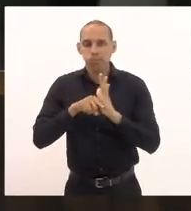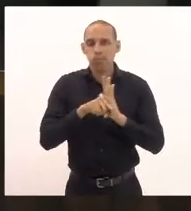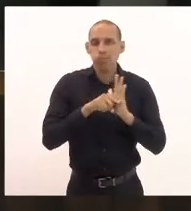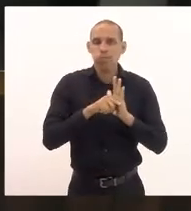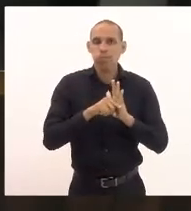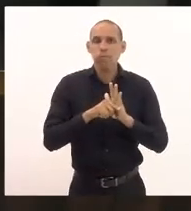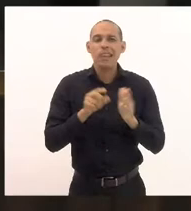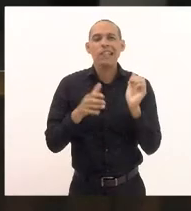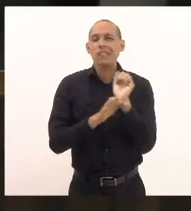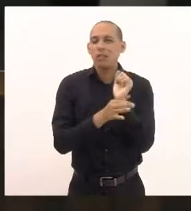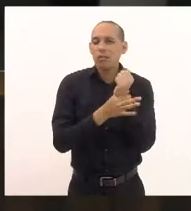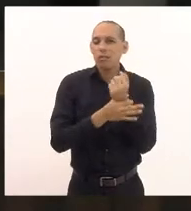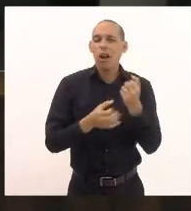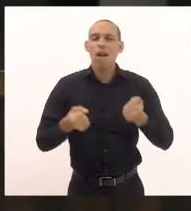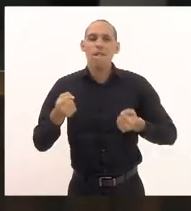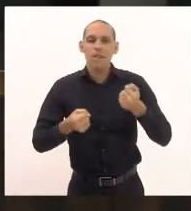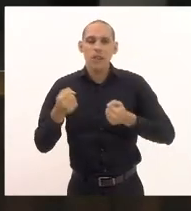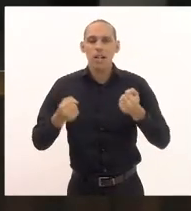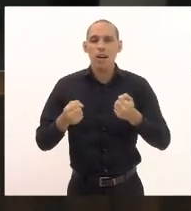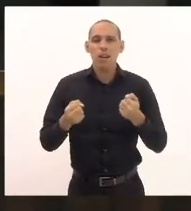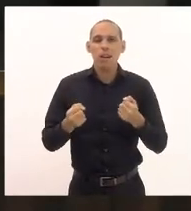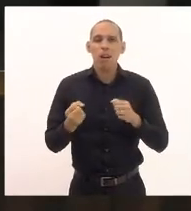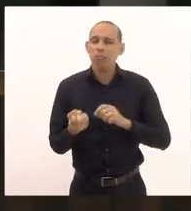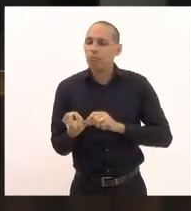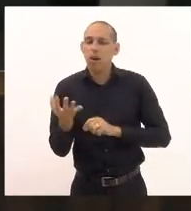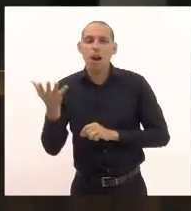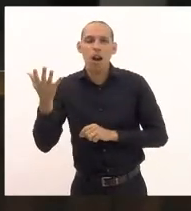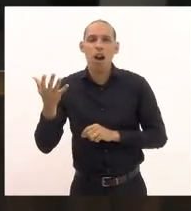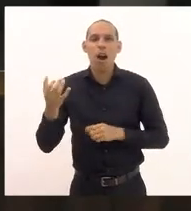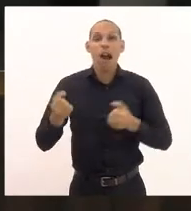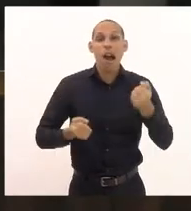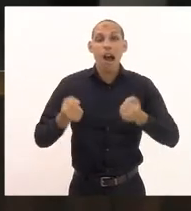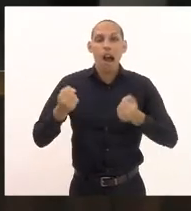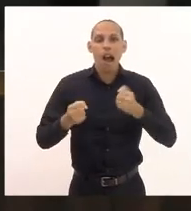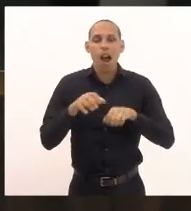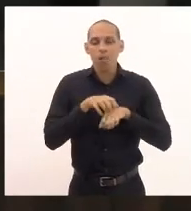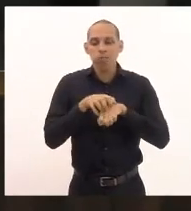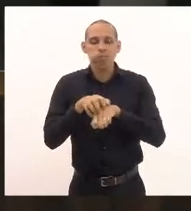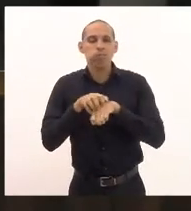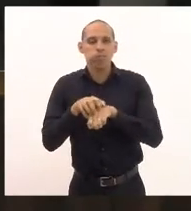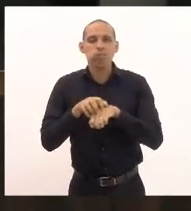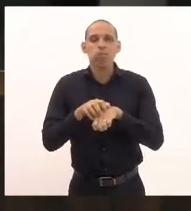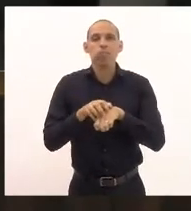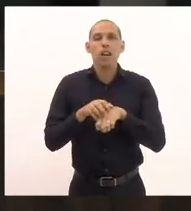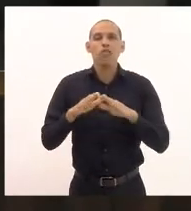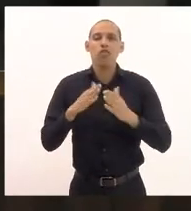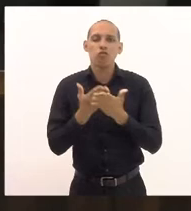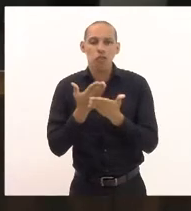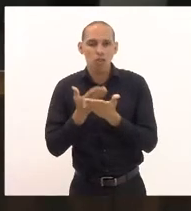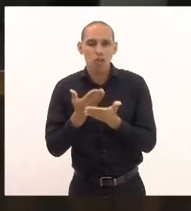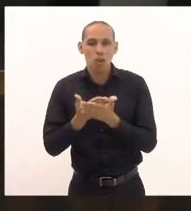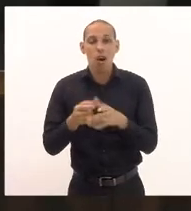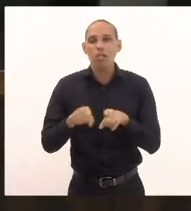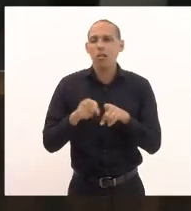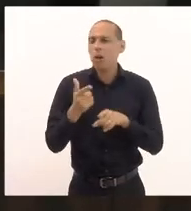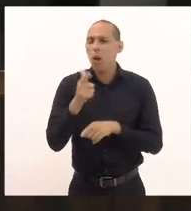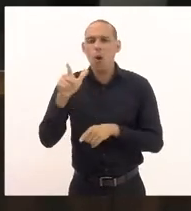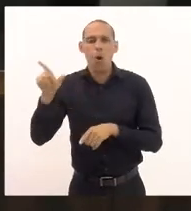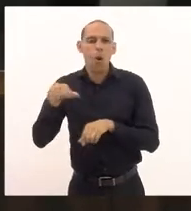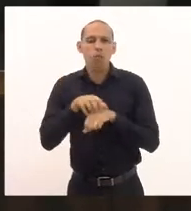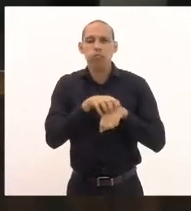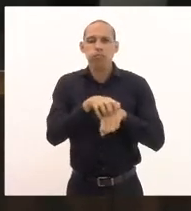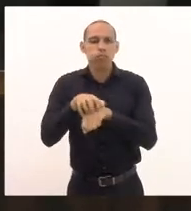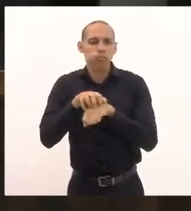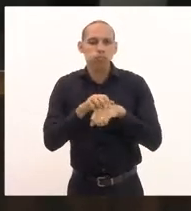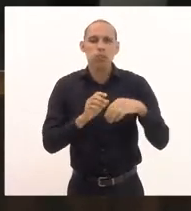de gases poluentes e ruídos dos veículos de transporte escolar, dos veículos de carga, dos veículos de transporte coletivo de passageiros e dos veículos